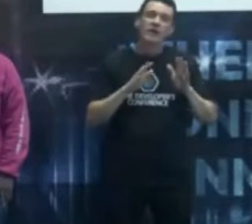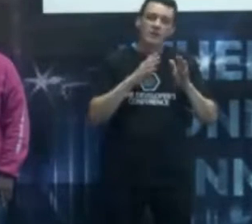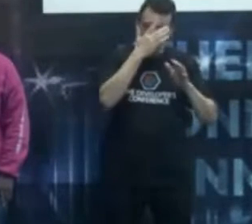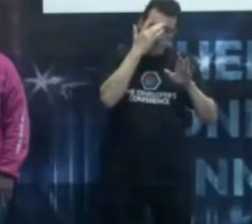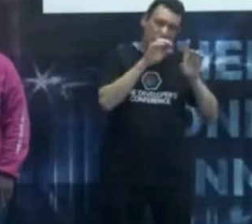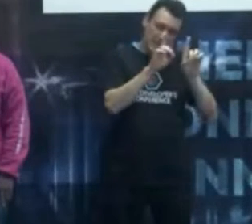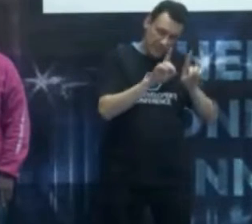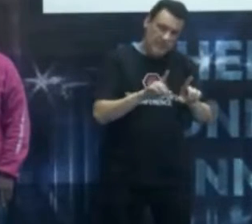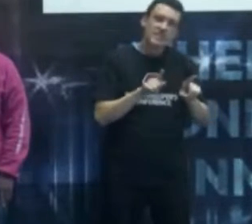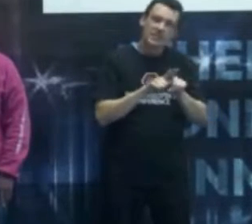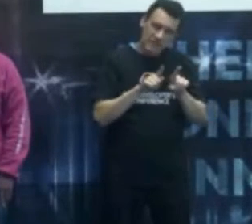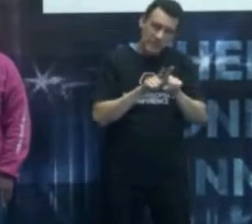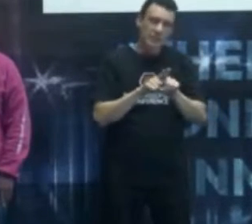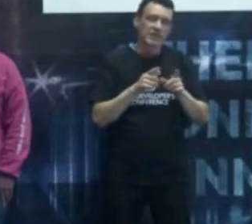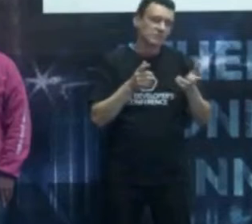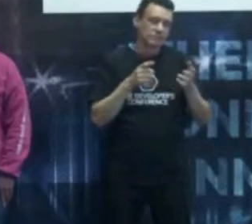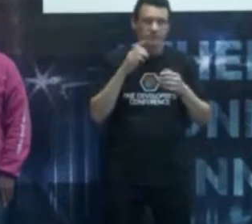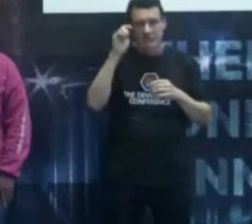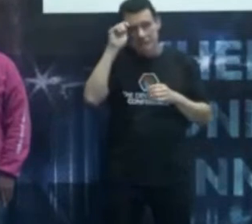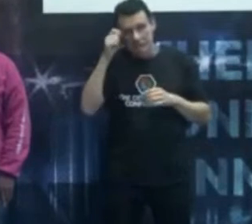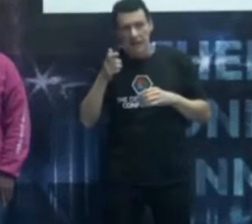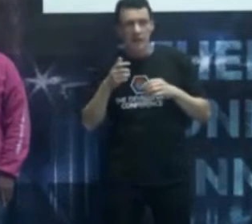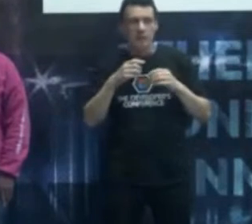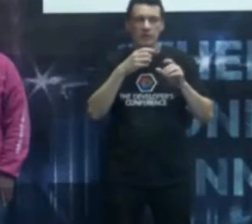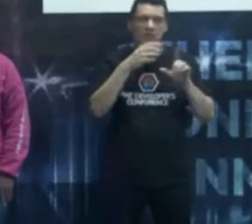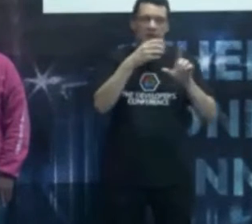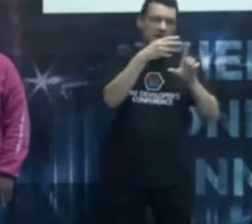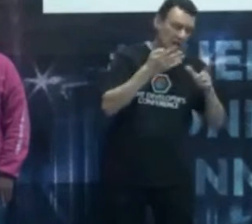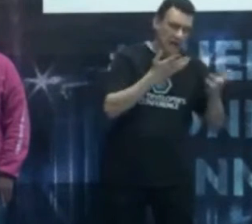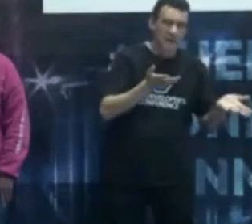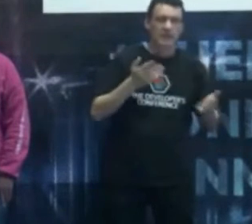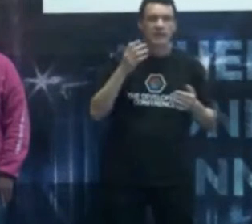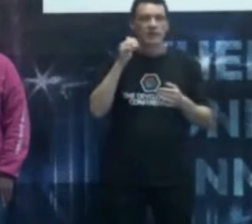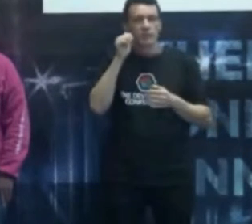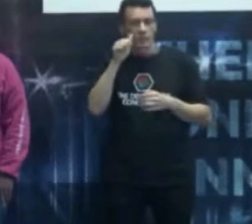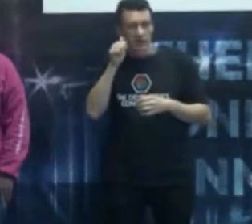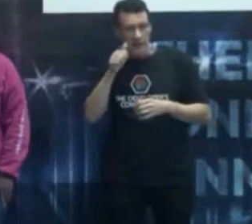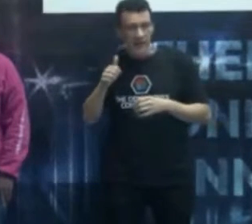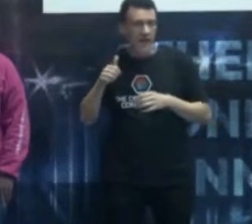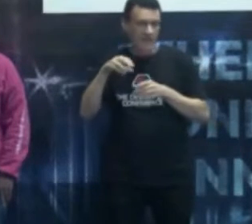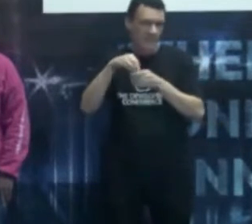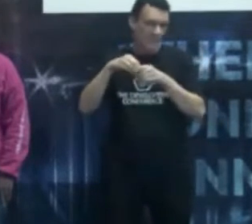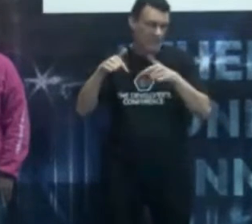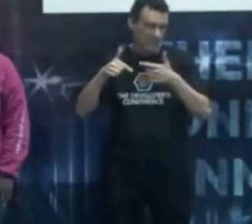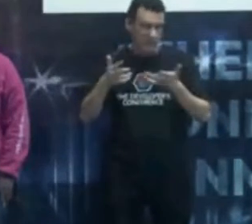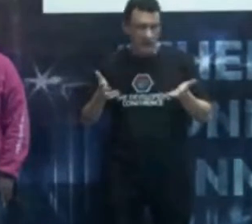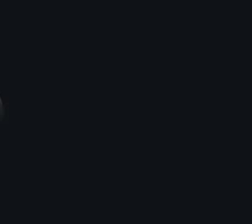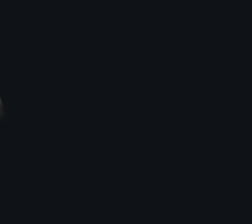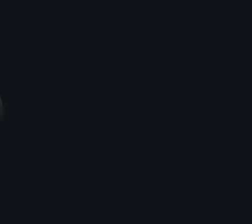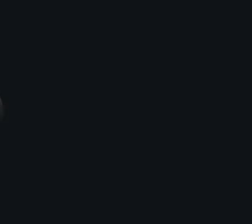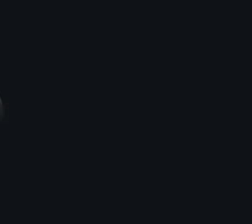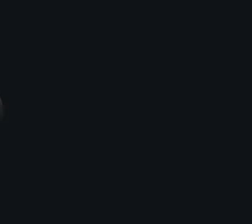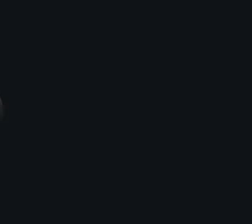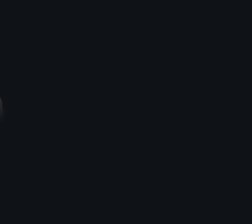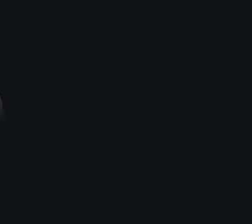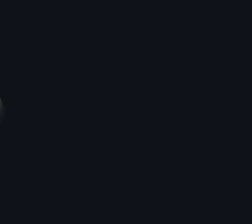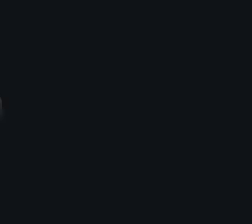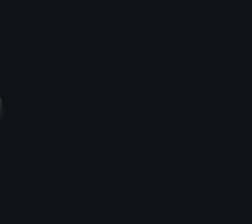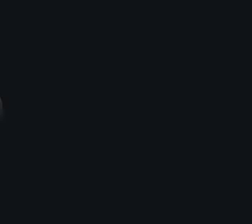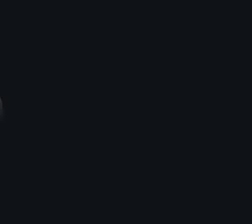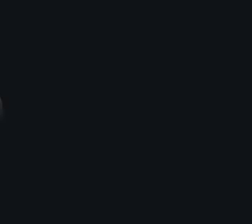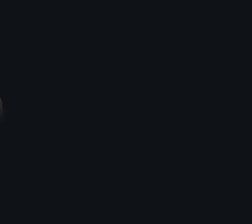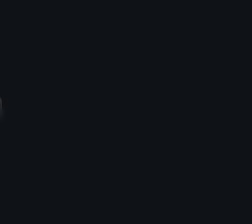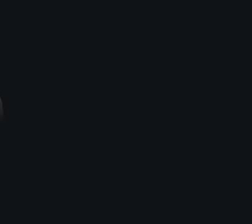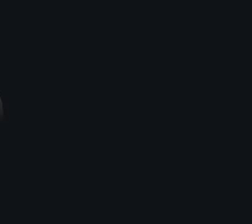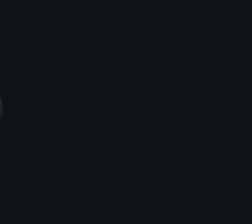fala sobre pessoas negras, sobre pessoas LGBTQIAP+, sobre mulheres no ambiente de trabalho, sobre mães, sobre etarismo, sobre todas essas pautas que diversidade